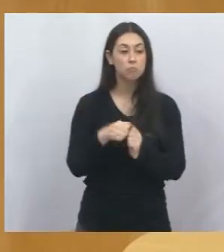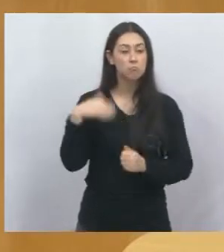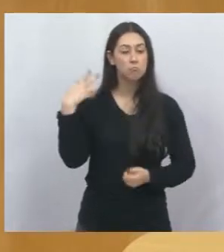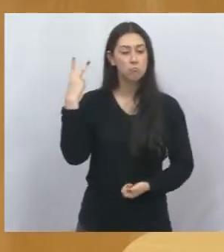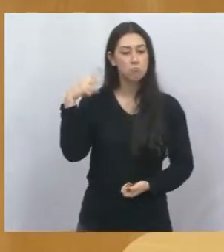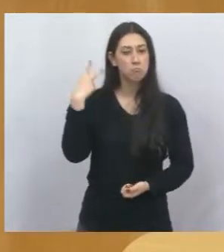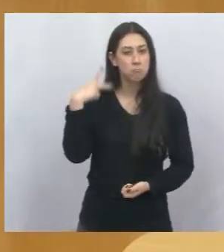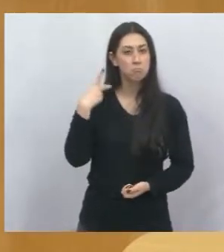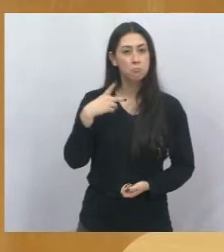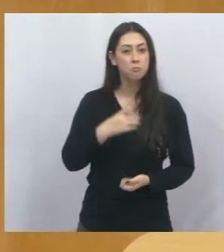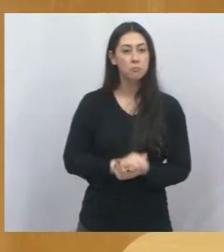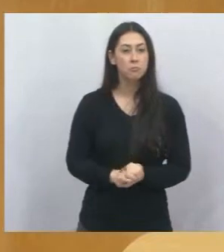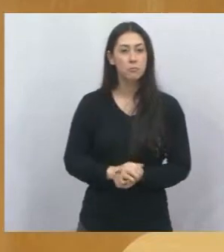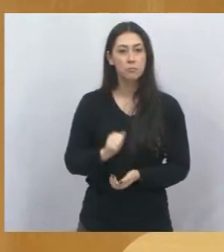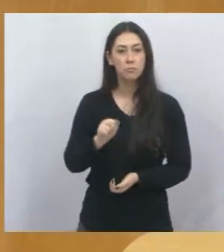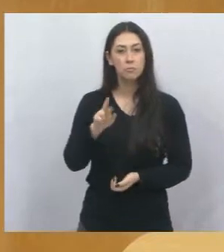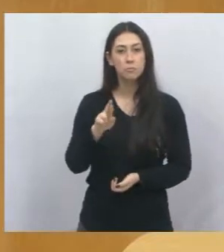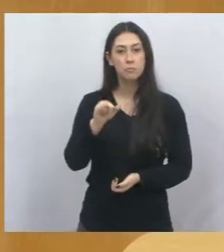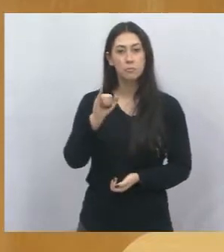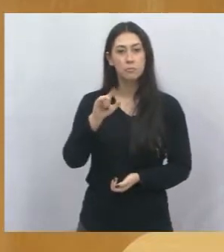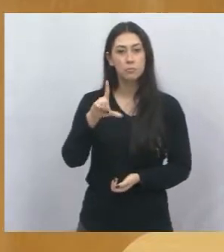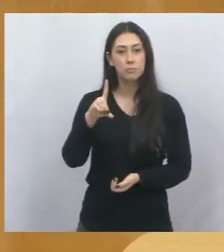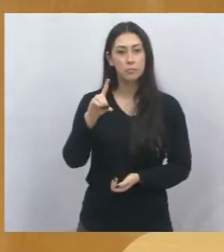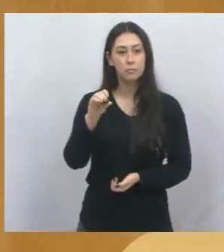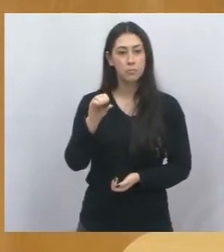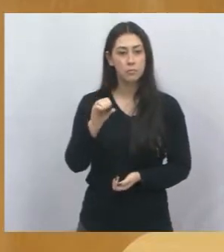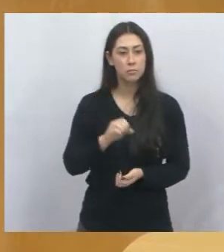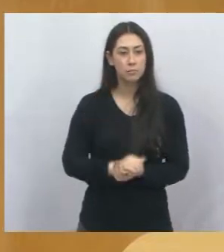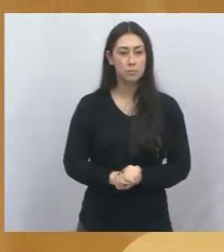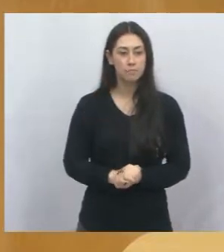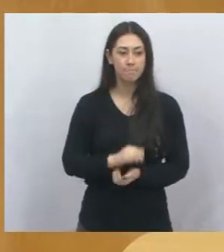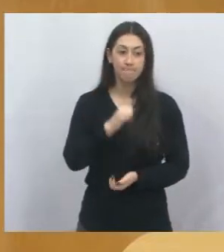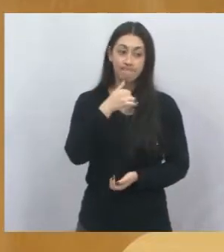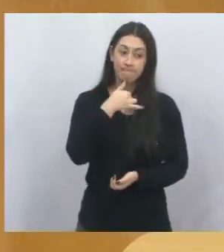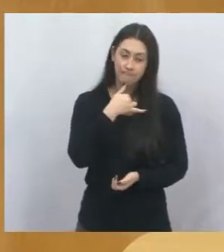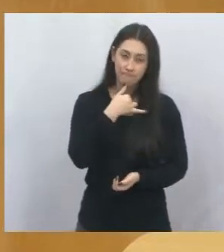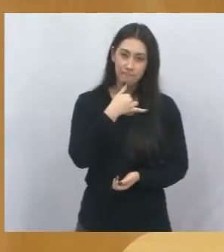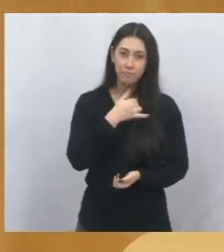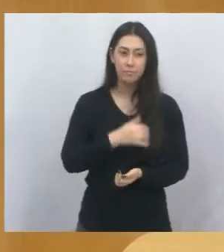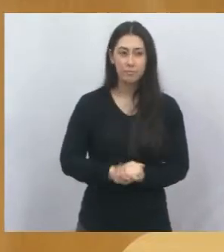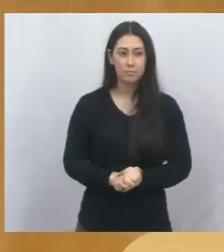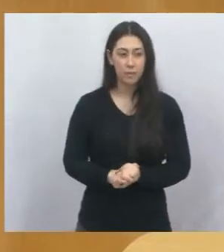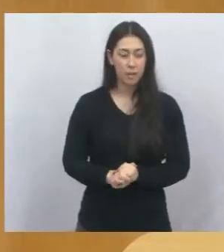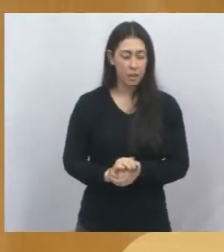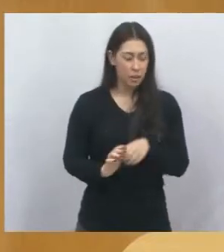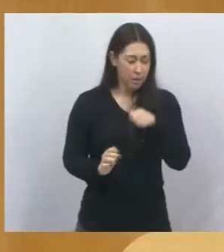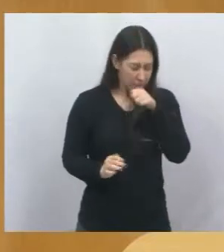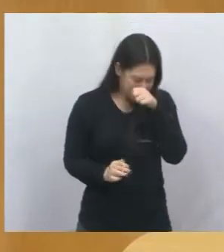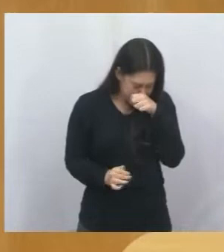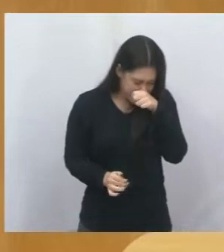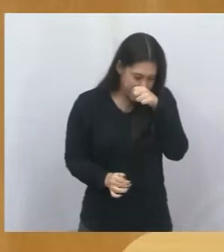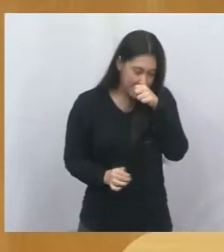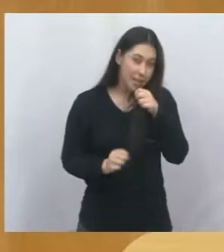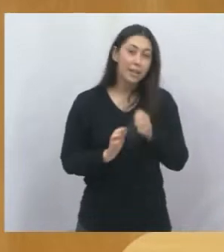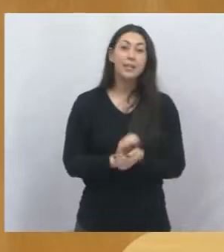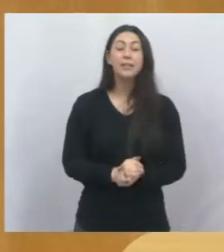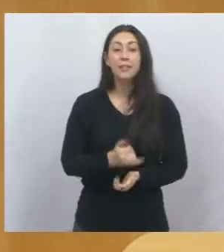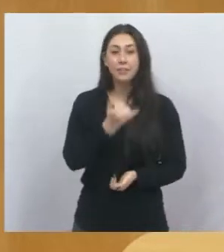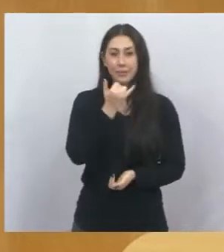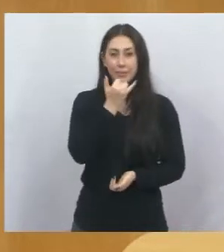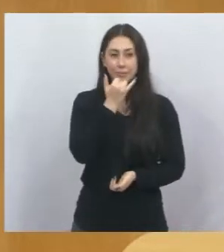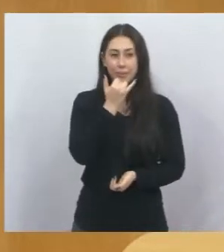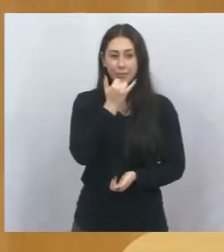ex-vereador dessa casa, o vereador Arildo. Aliás, muito triste, porque o São Paulo dele ganhava até